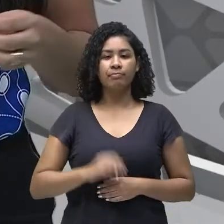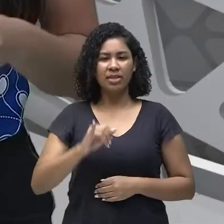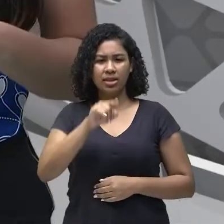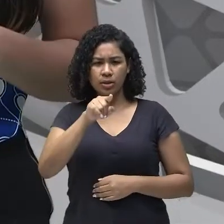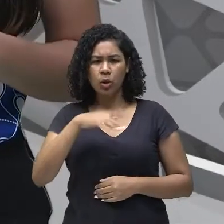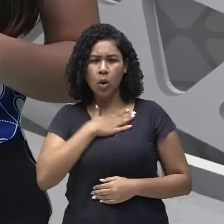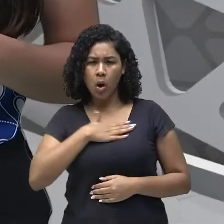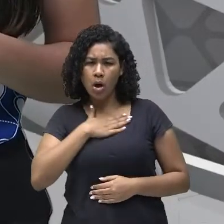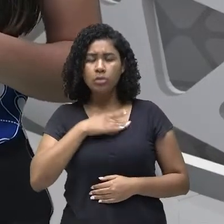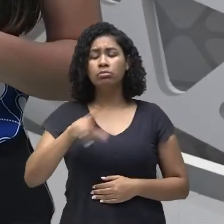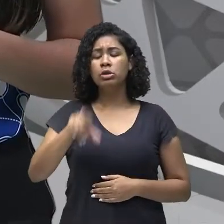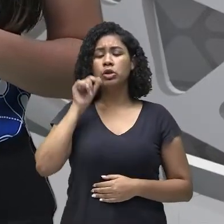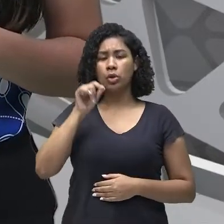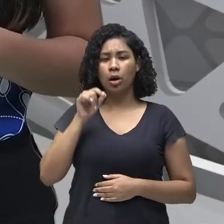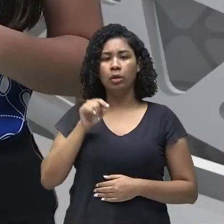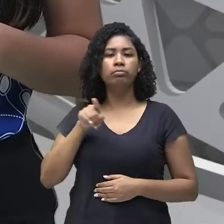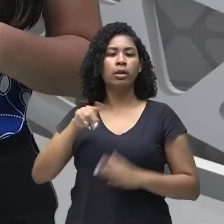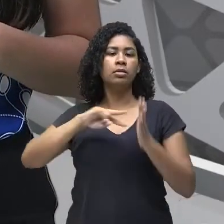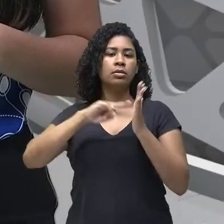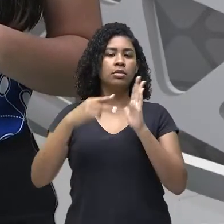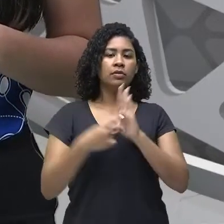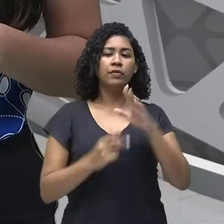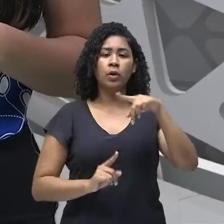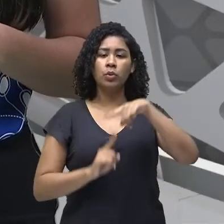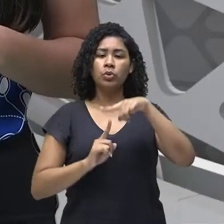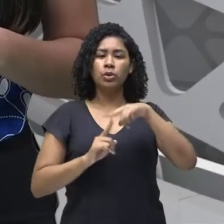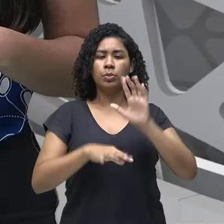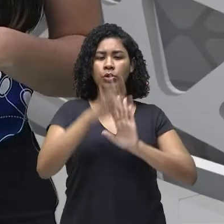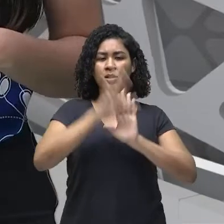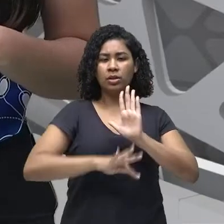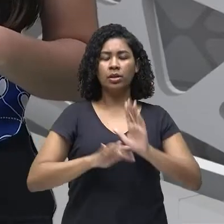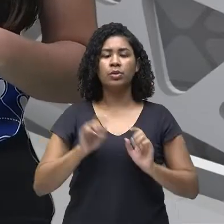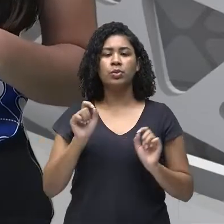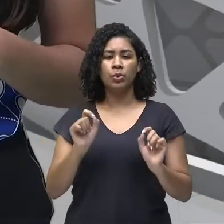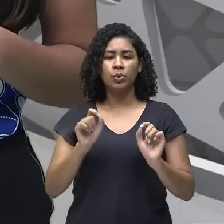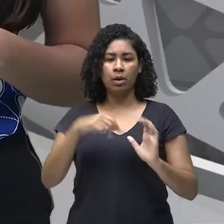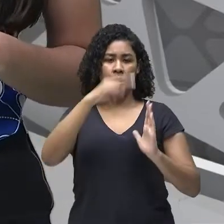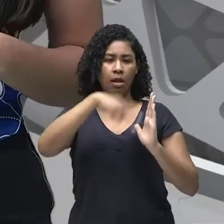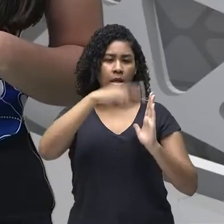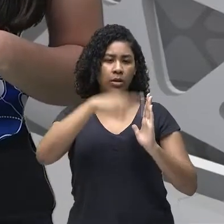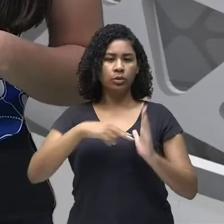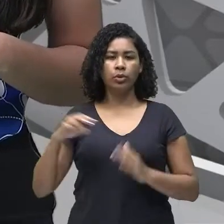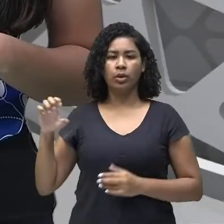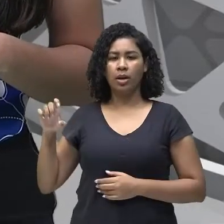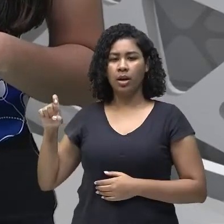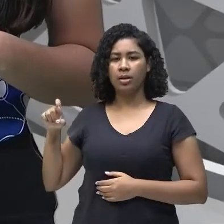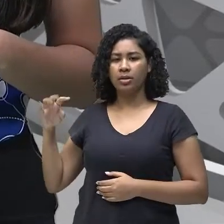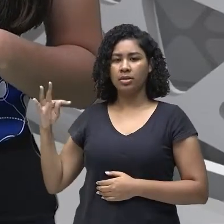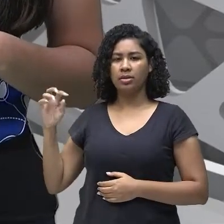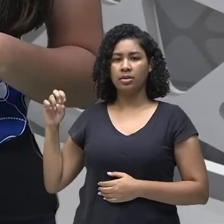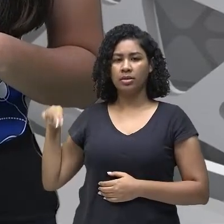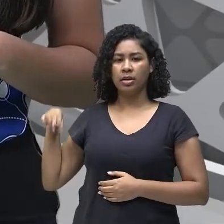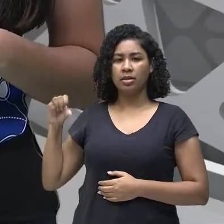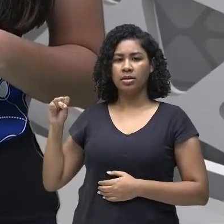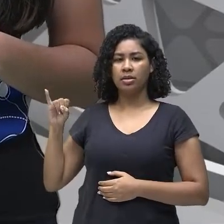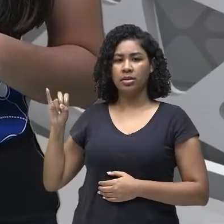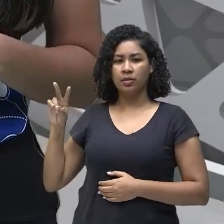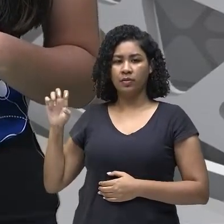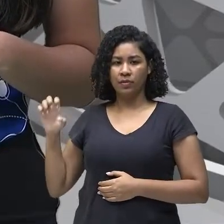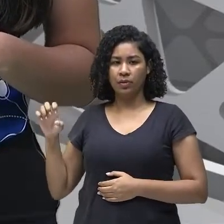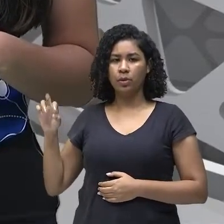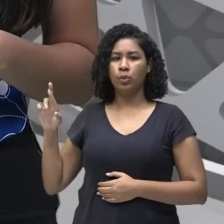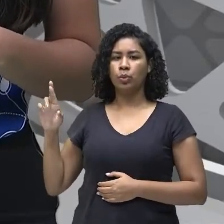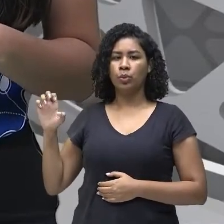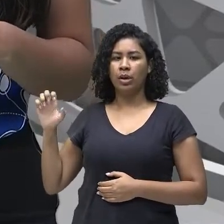gostamos, estamos fazendo um tipo de leitura que se chama Extensive Reading. Extensive